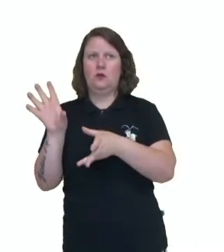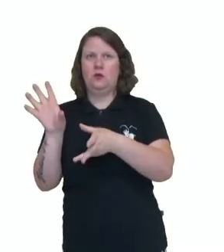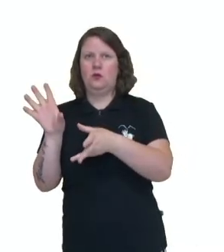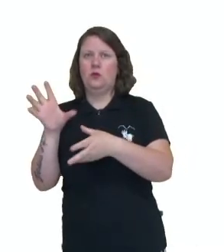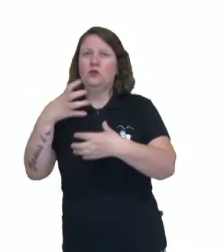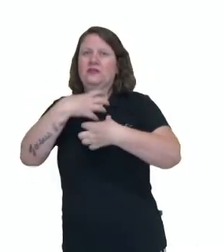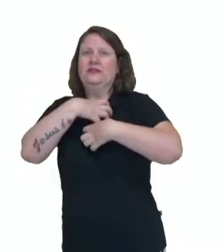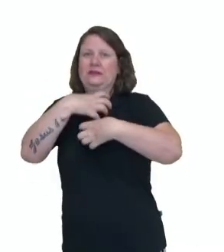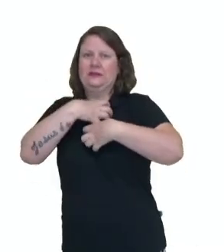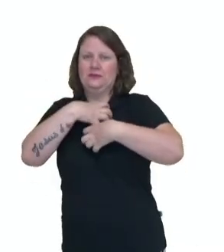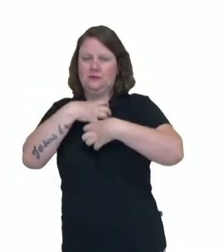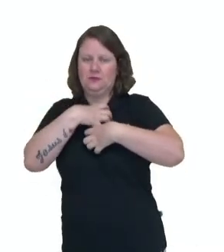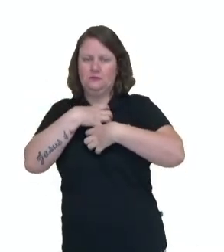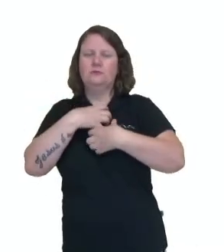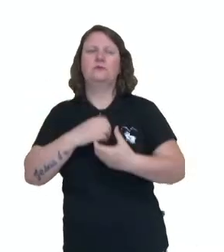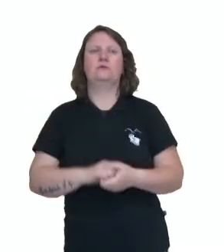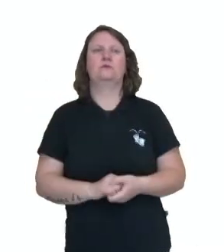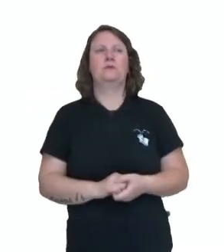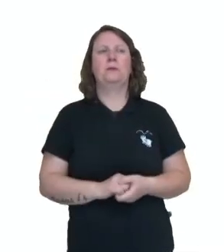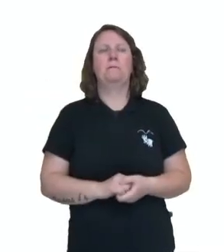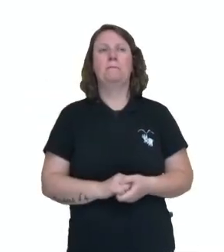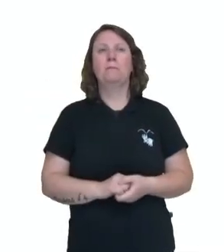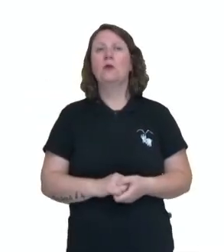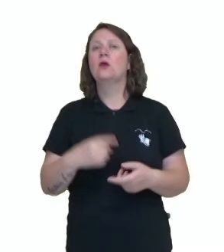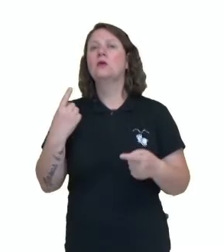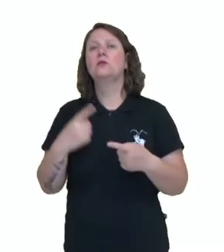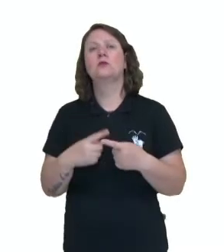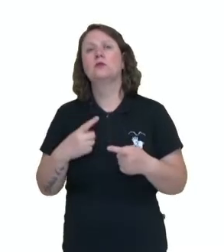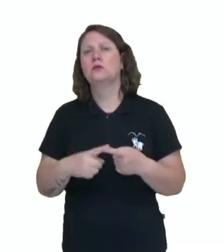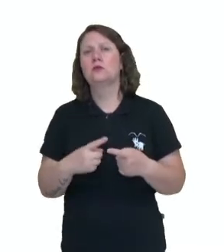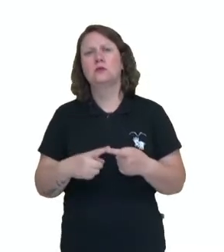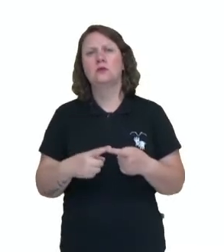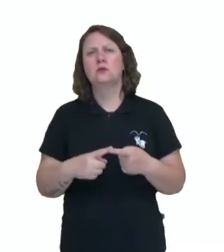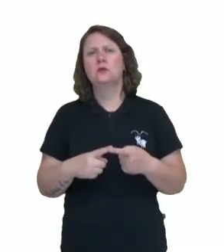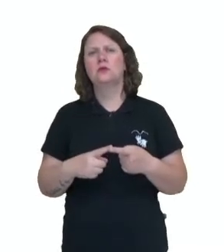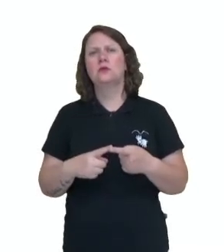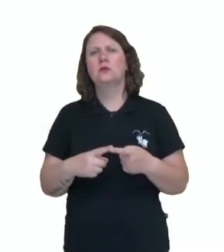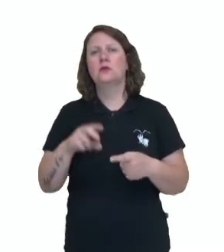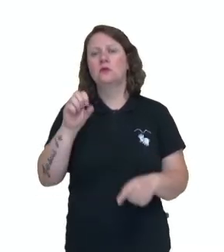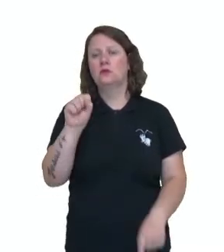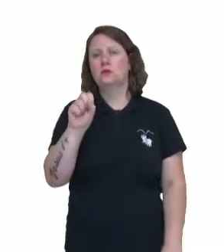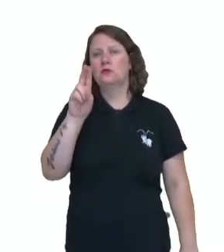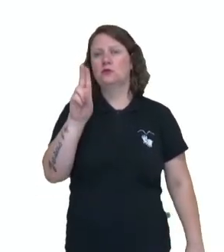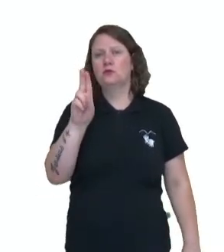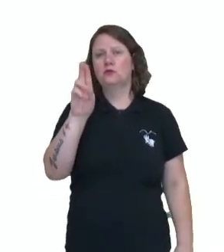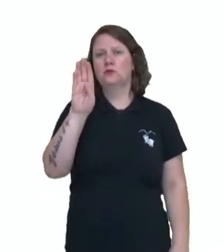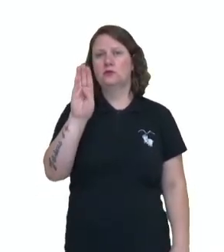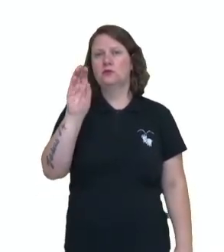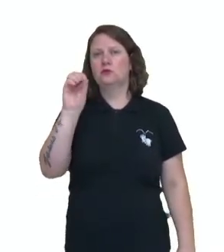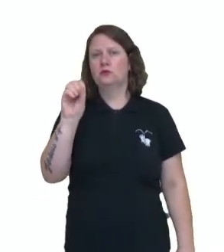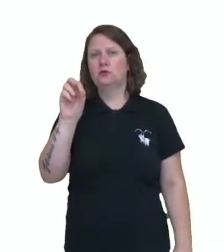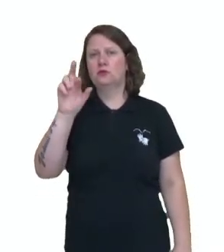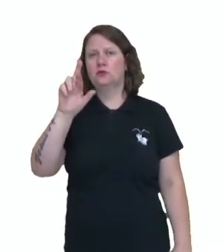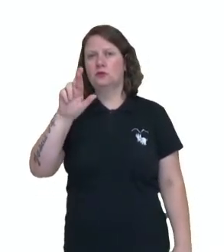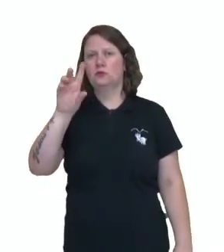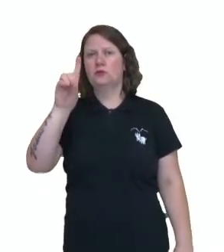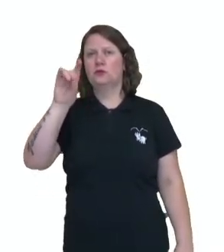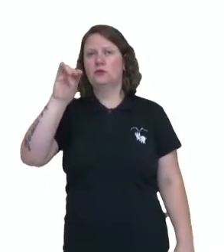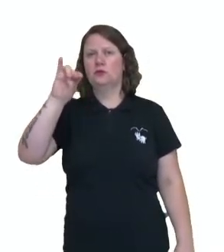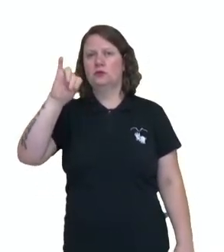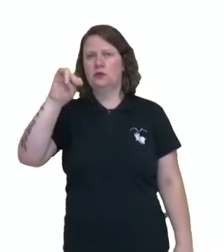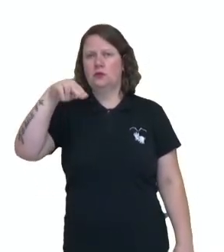que é principal e uma que é subordinada. Por que ela leva esse nome de subordinada? Porque ela ocorre em um